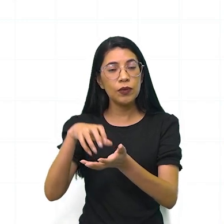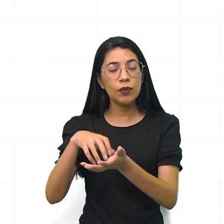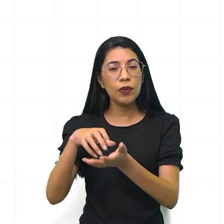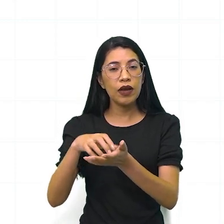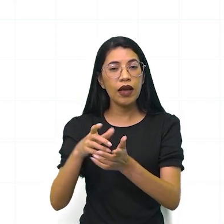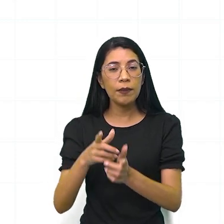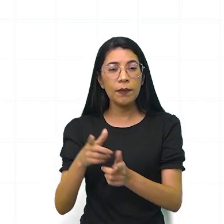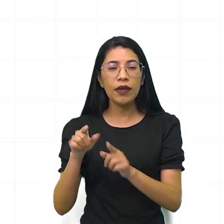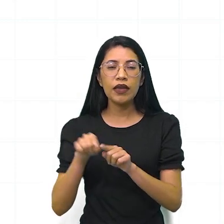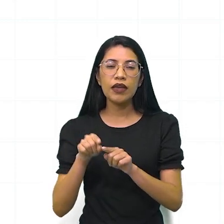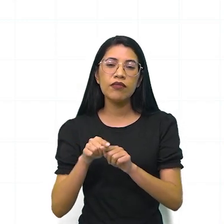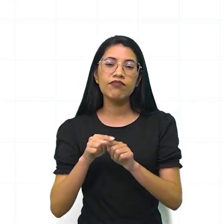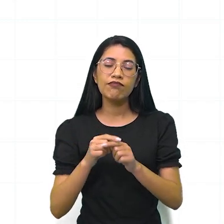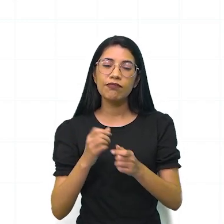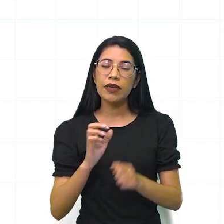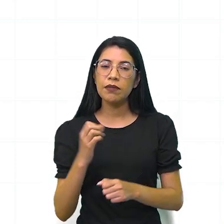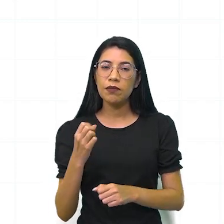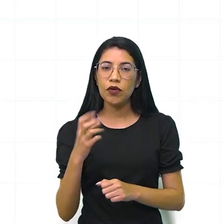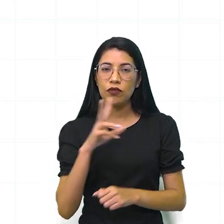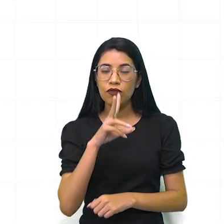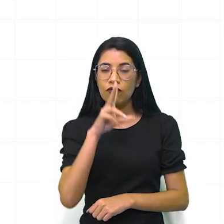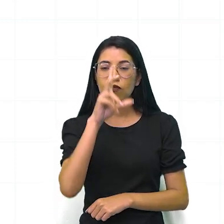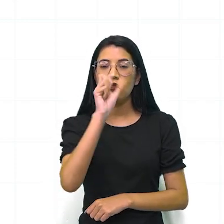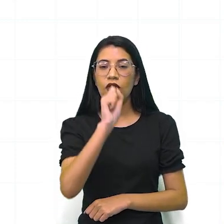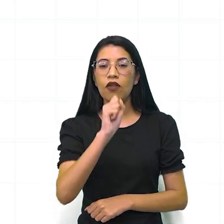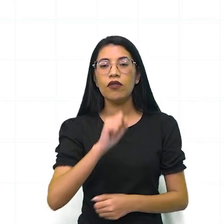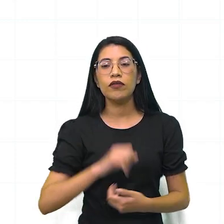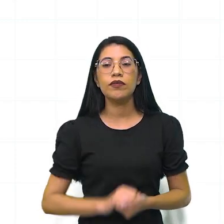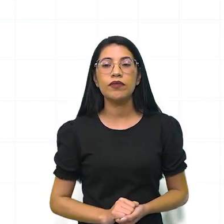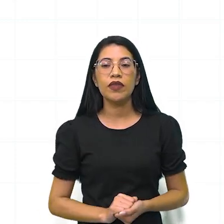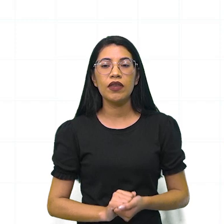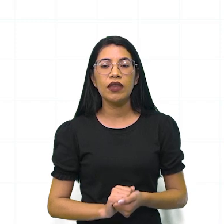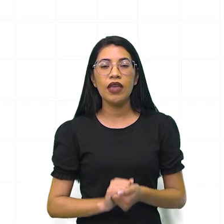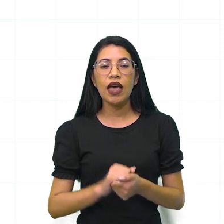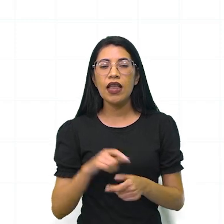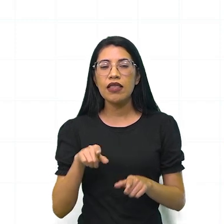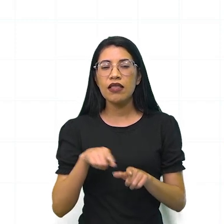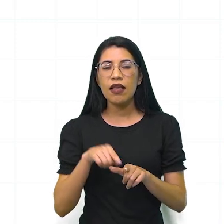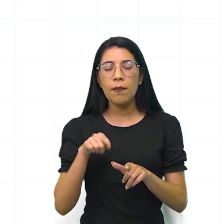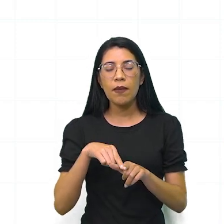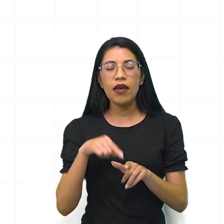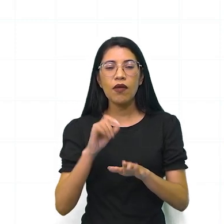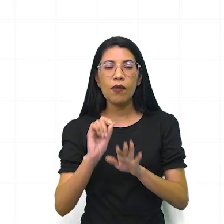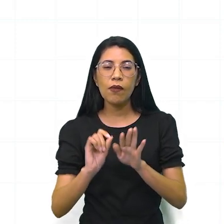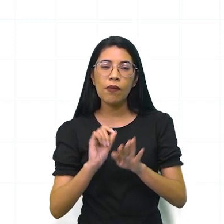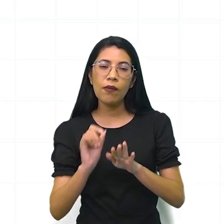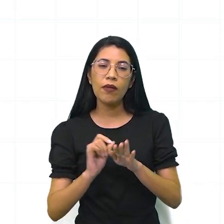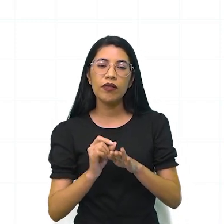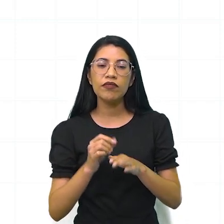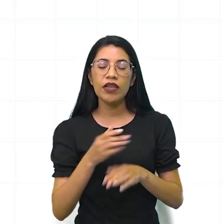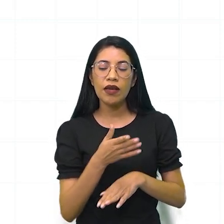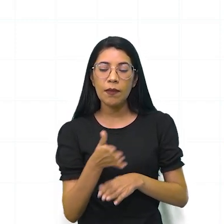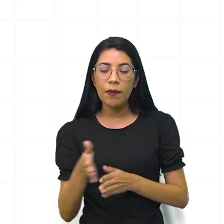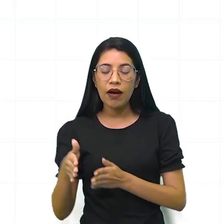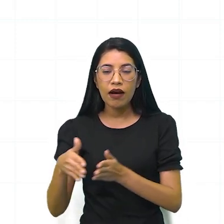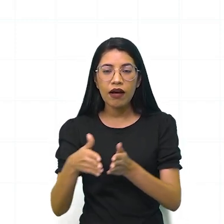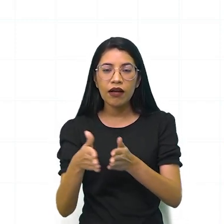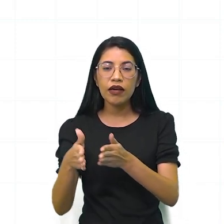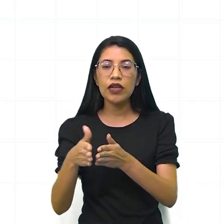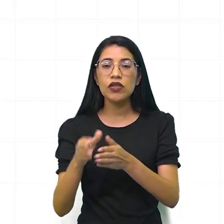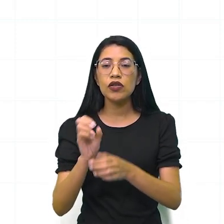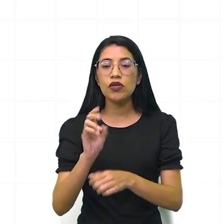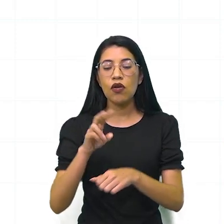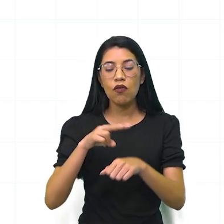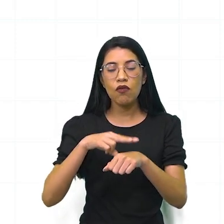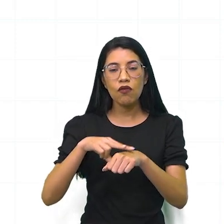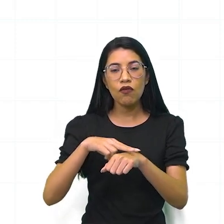nação tabajara. O pé grácil e nu, mal roçando, alisava apenas o